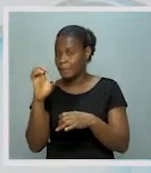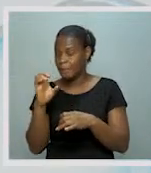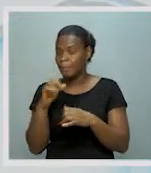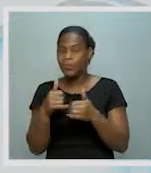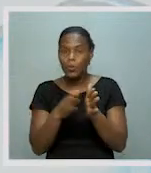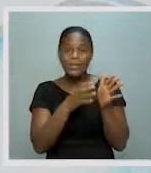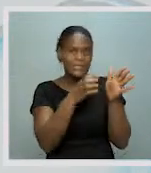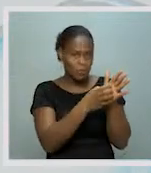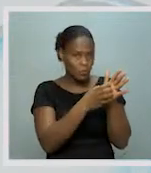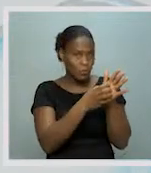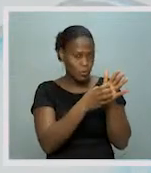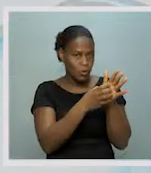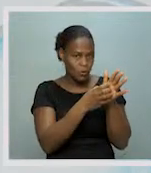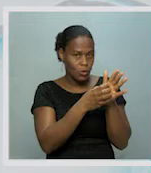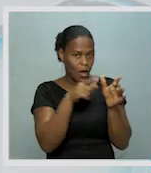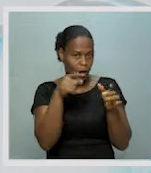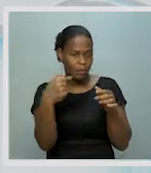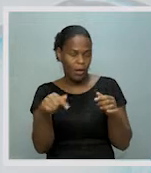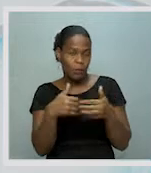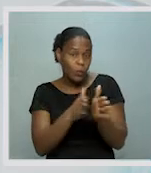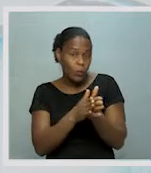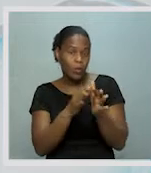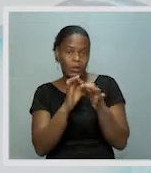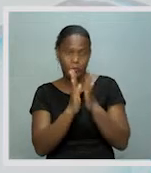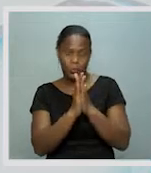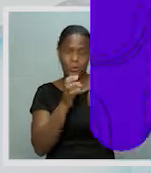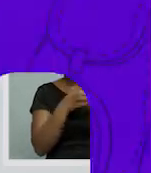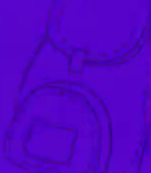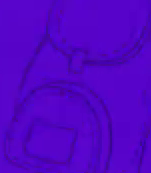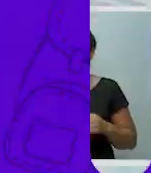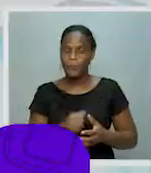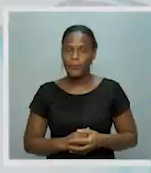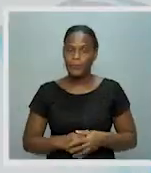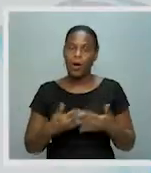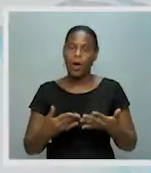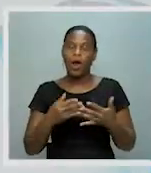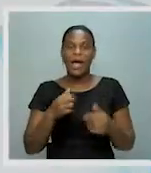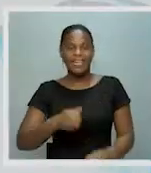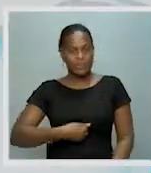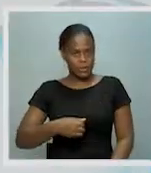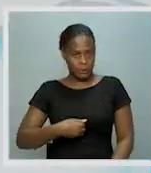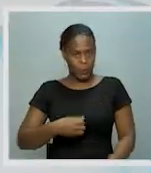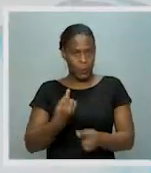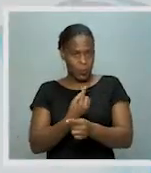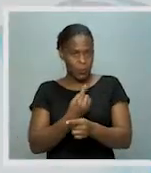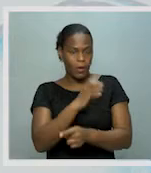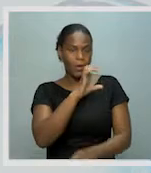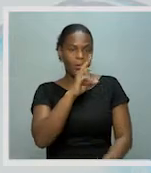porque todas as religiões têm o seu símbolo, ok? Então vamos ao cristianismo.